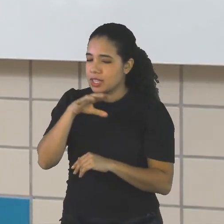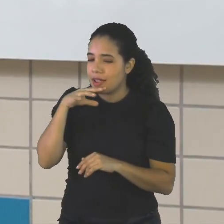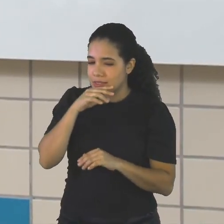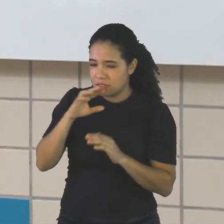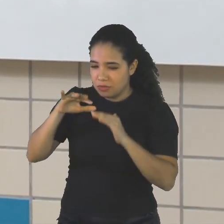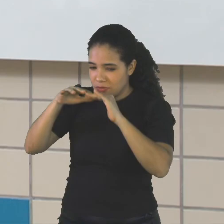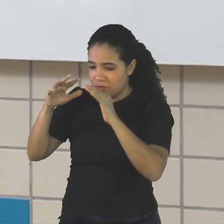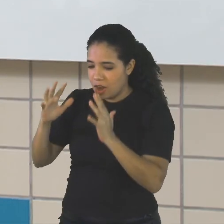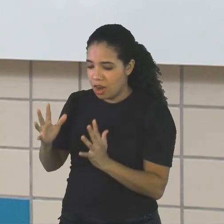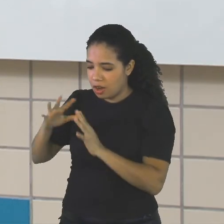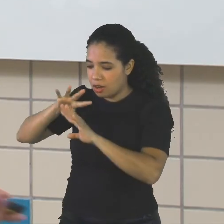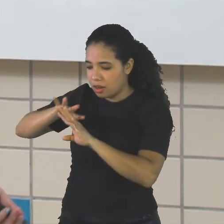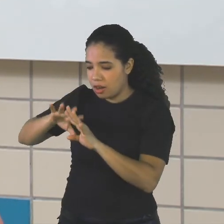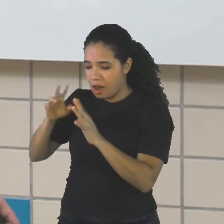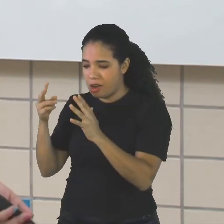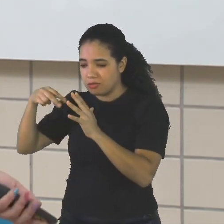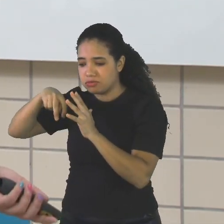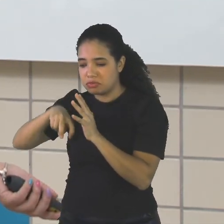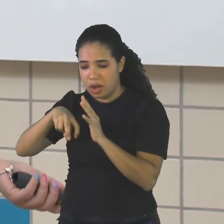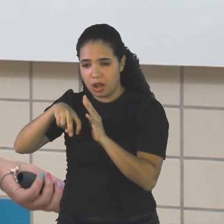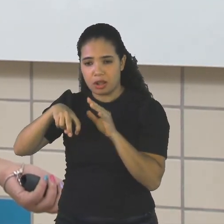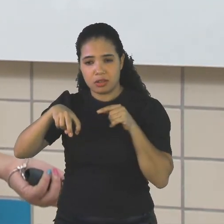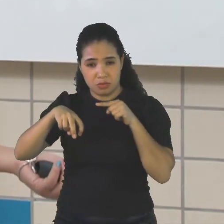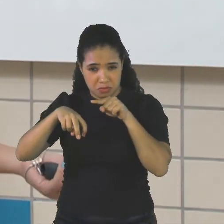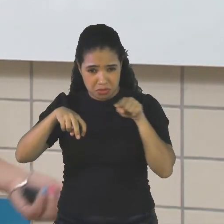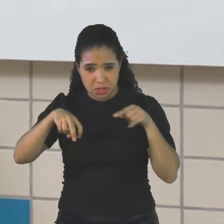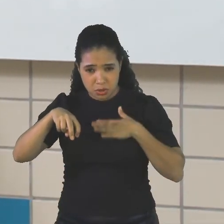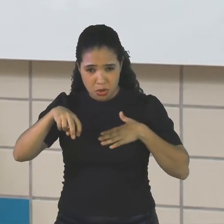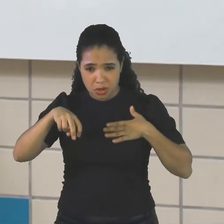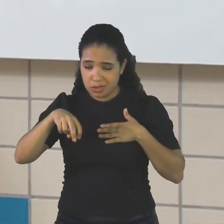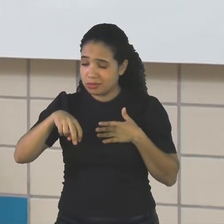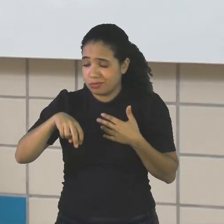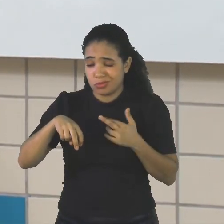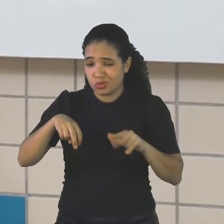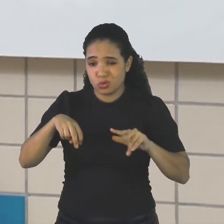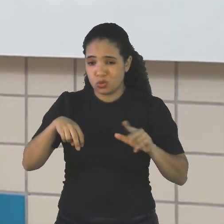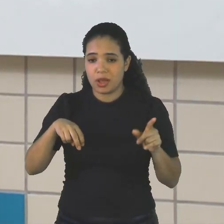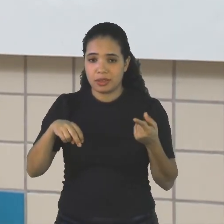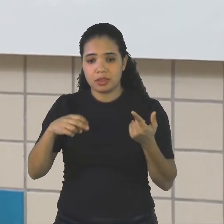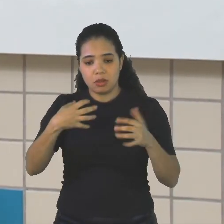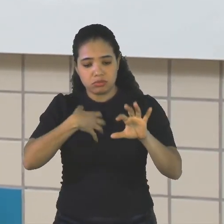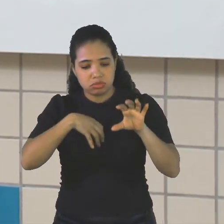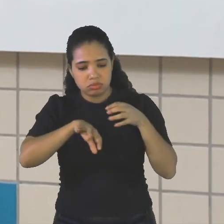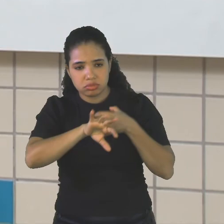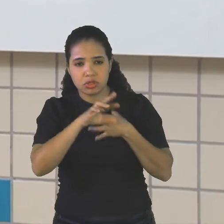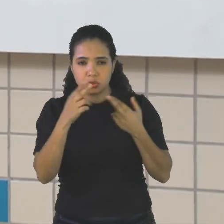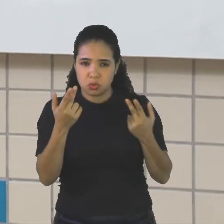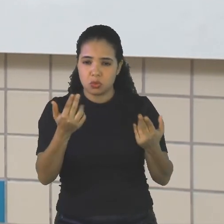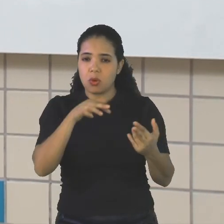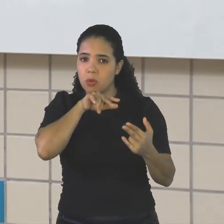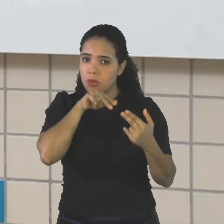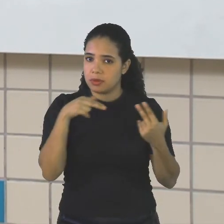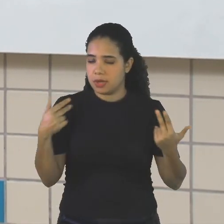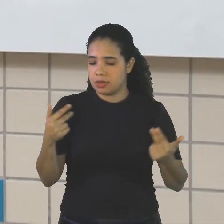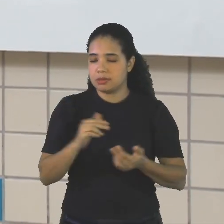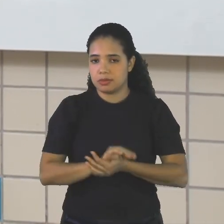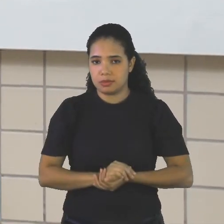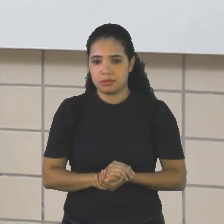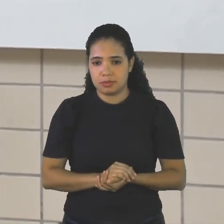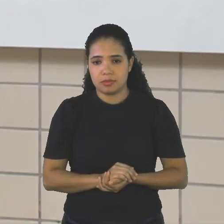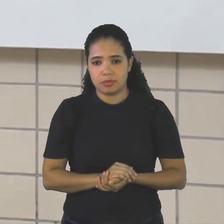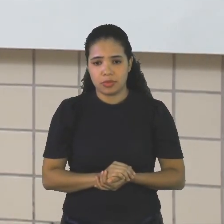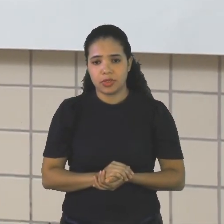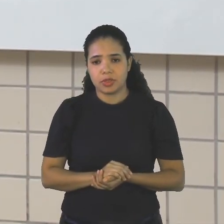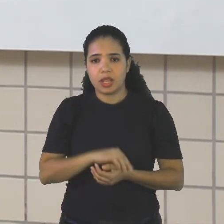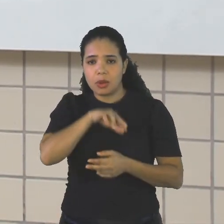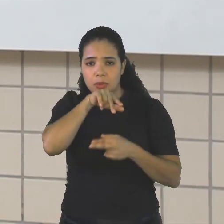vai gostar? Não, porque não é seu ambiente natural, né? Então a gente tem que pensar da mesma forma ali dos animais silvestres. Deixa eles